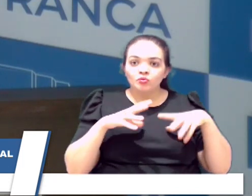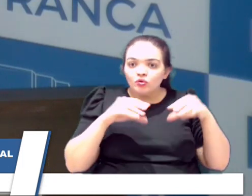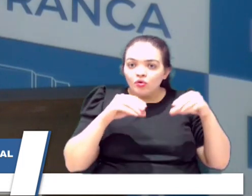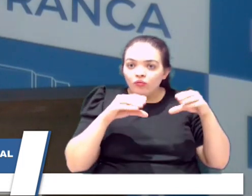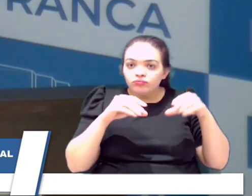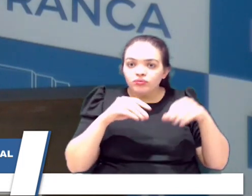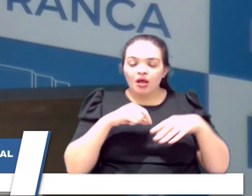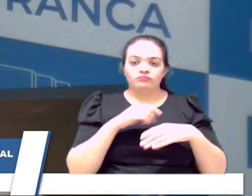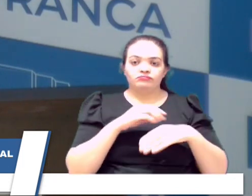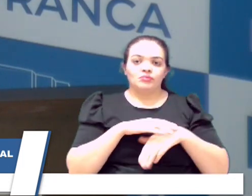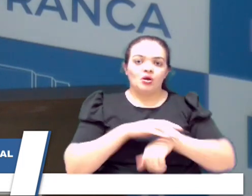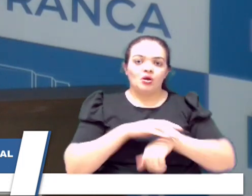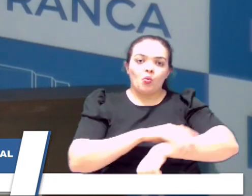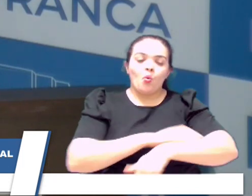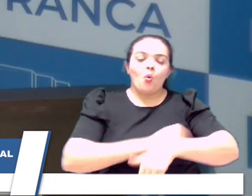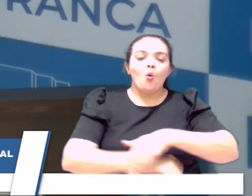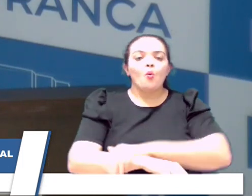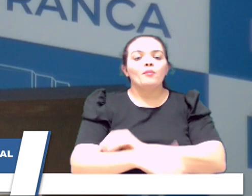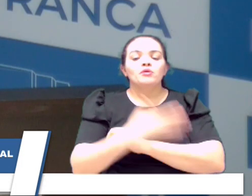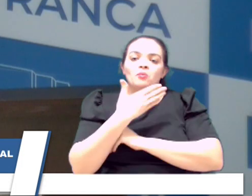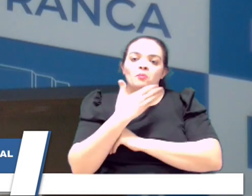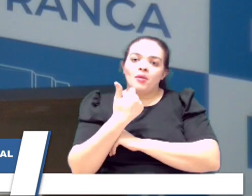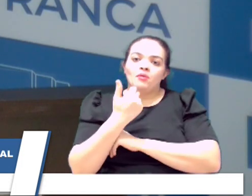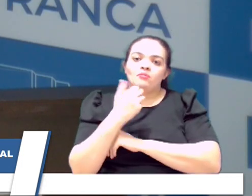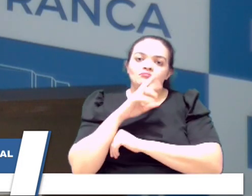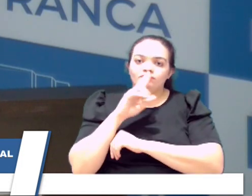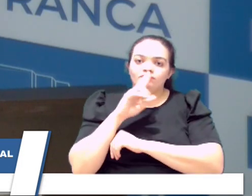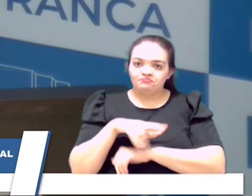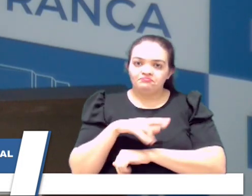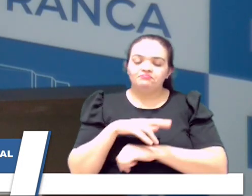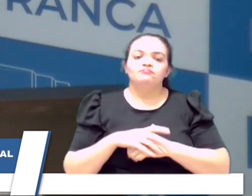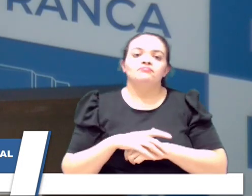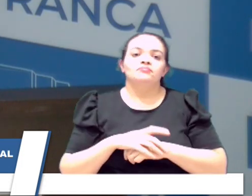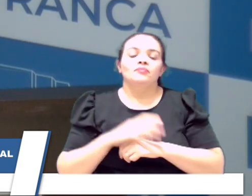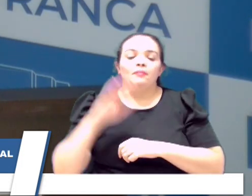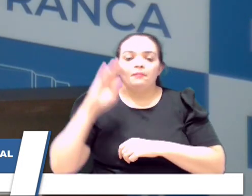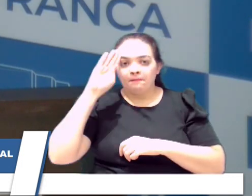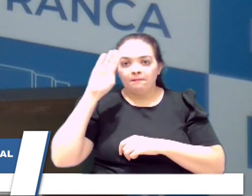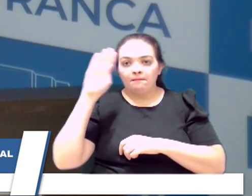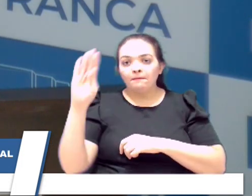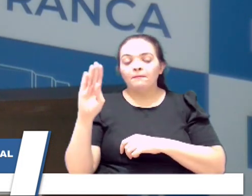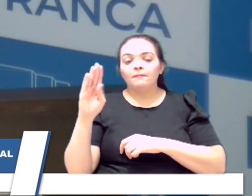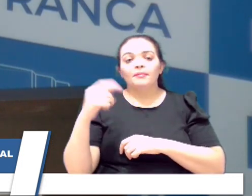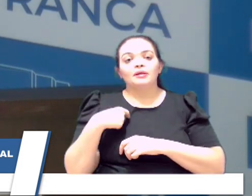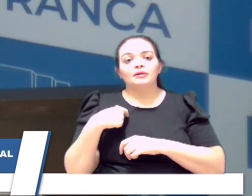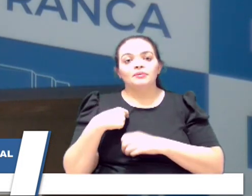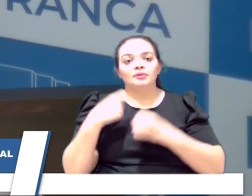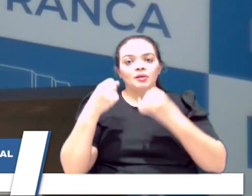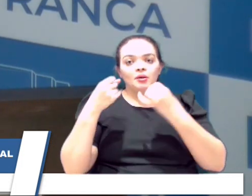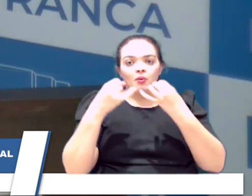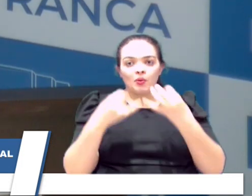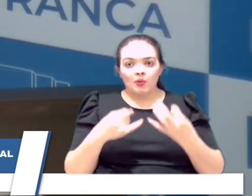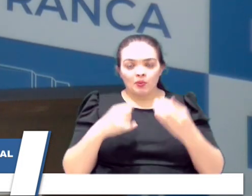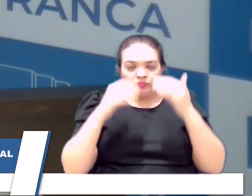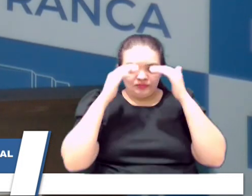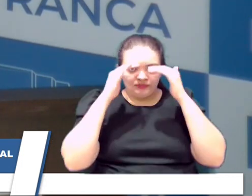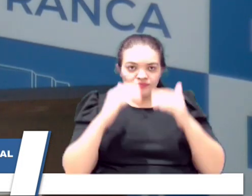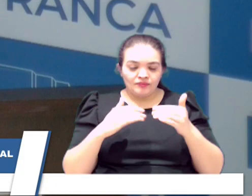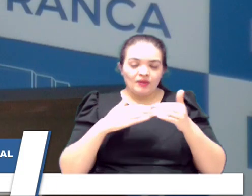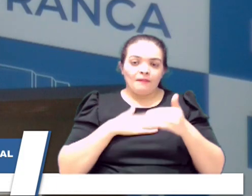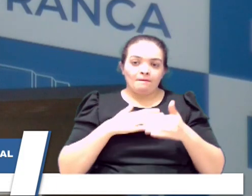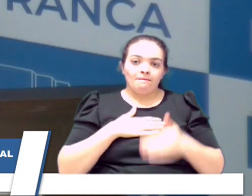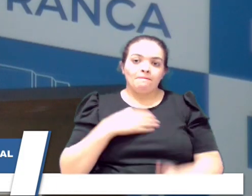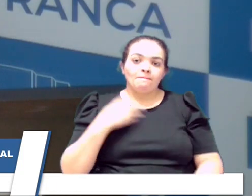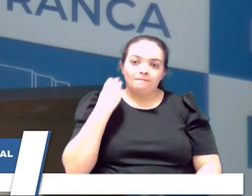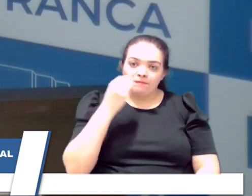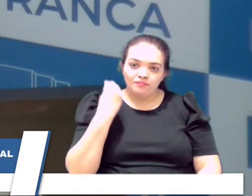resposta, né, melhor, muitas vezes. Isso, principalmente, eu falo de acordo com a minha vivência com os meus